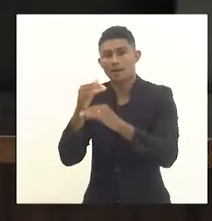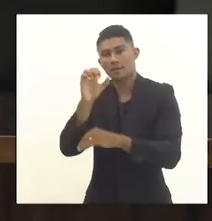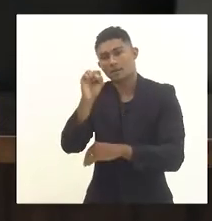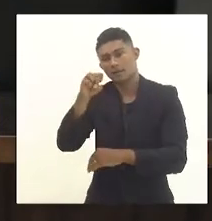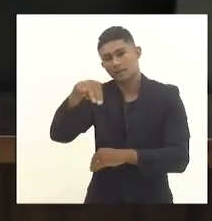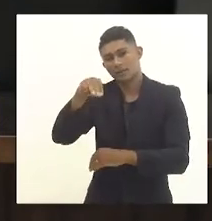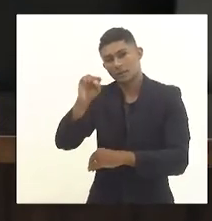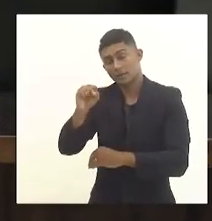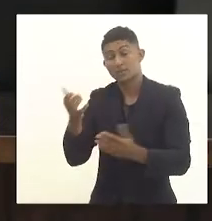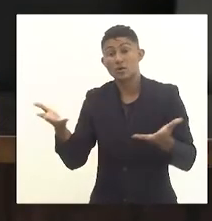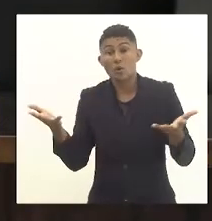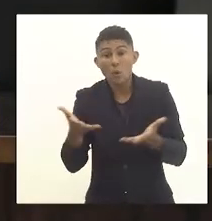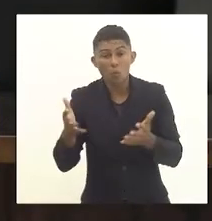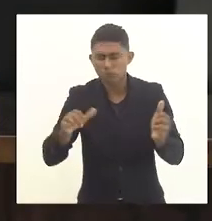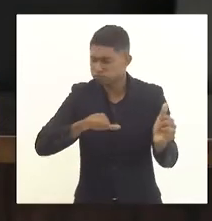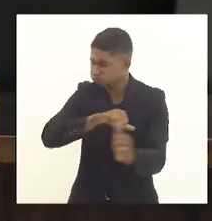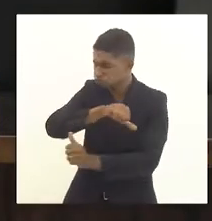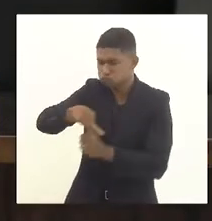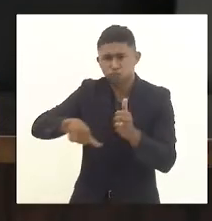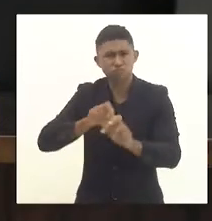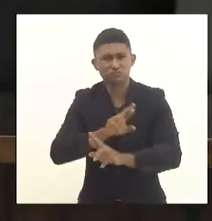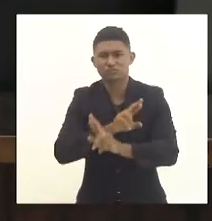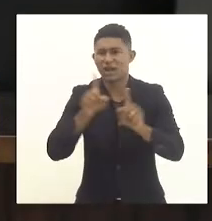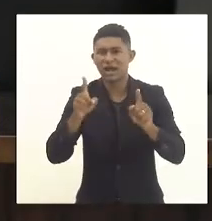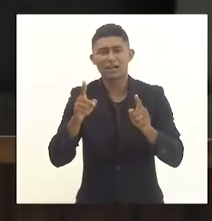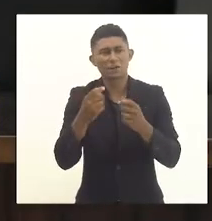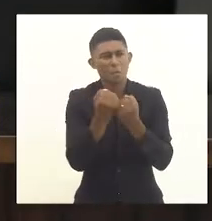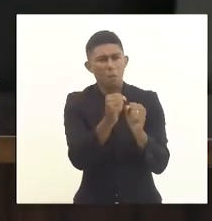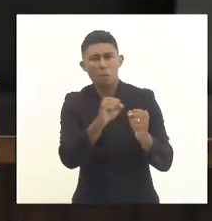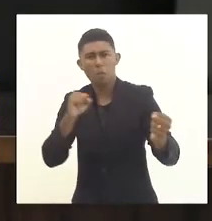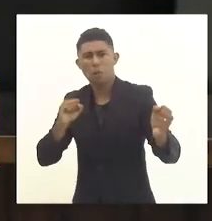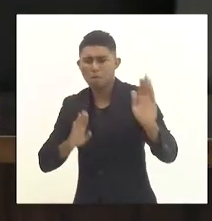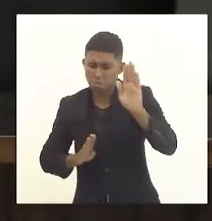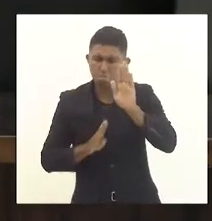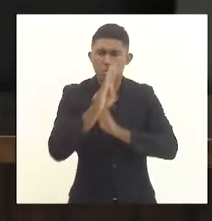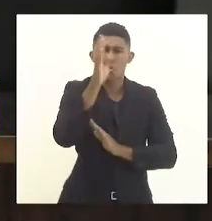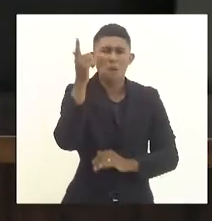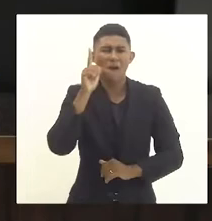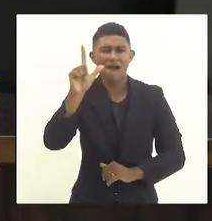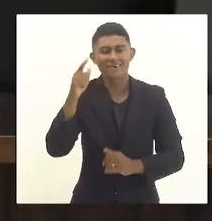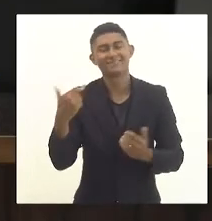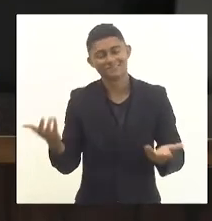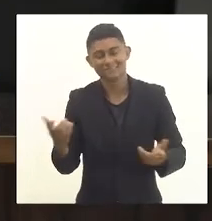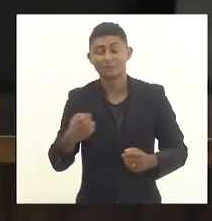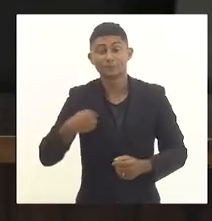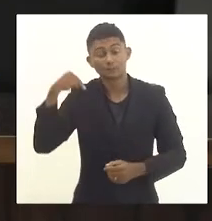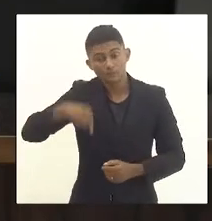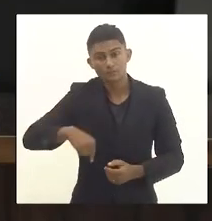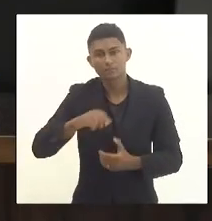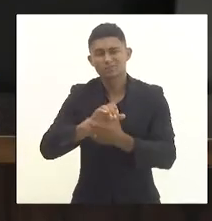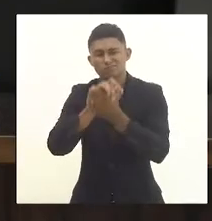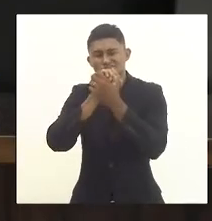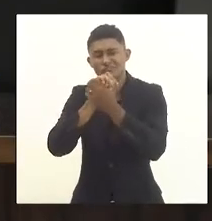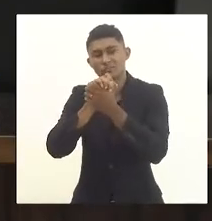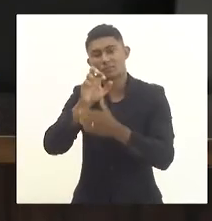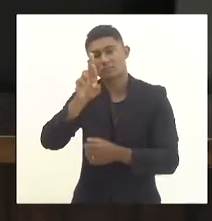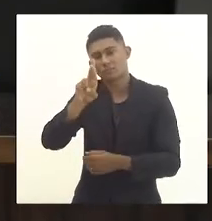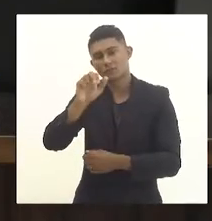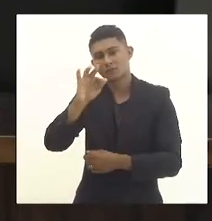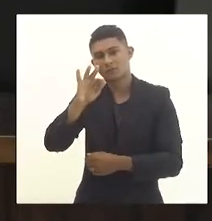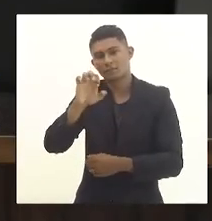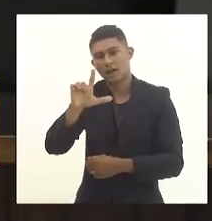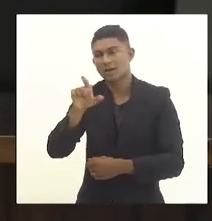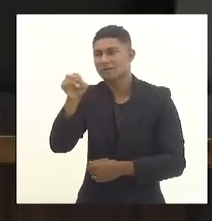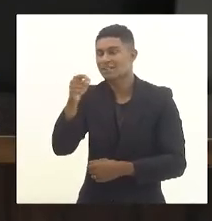uma revolução, mas que será ampliada ainda mais. Então, saudar aqui Rafael Almada, meu irmão, meu